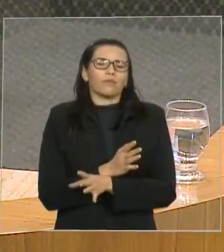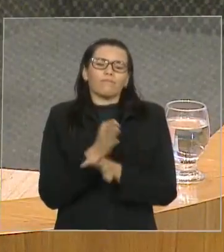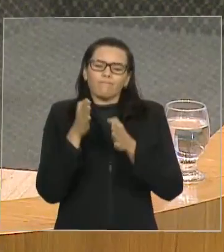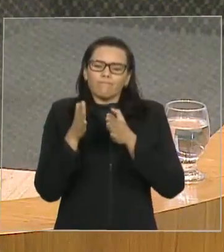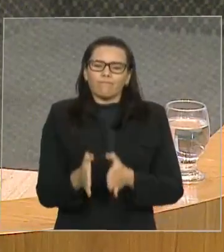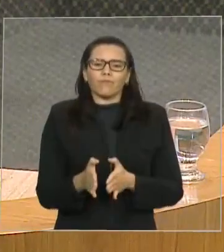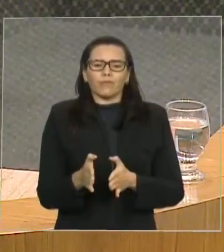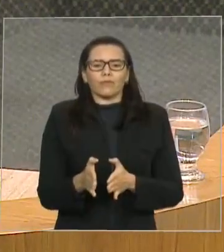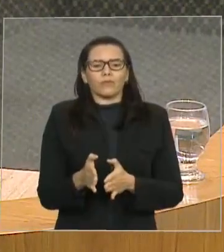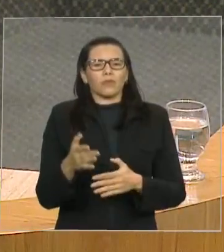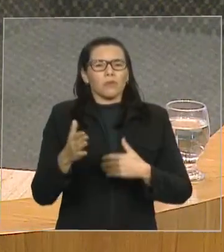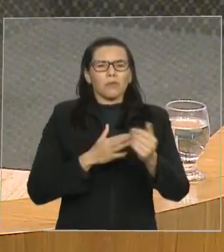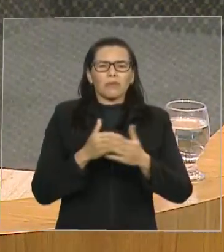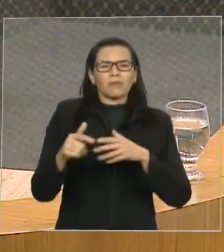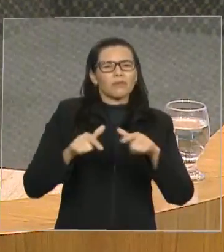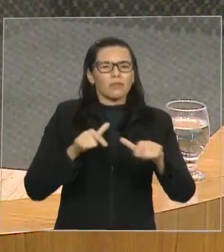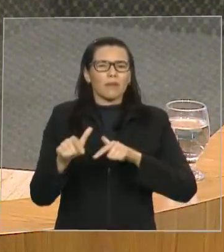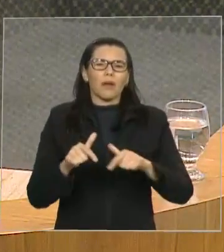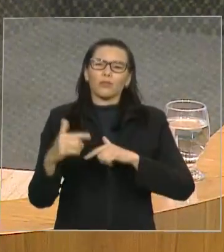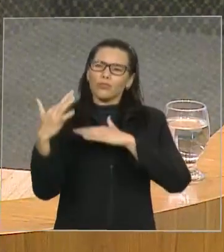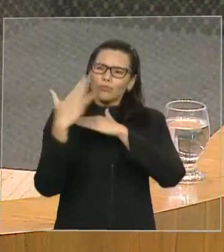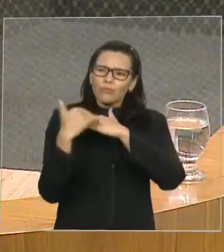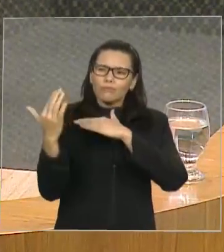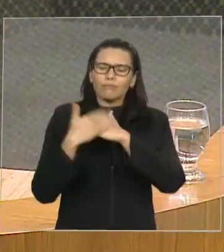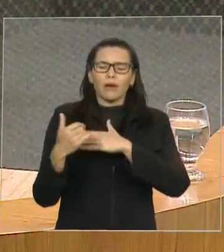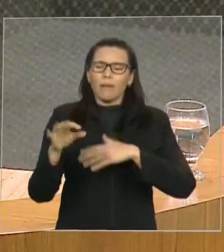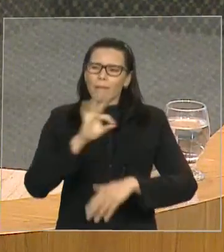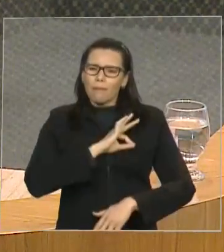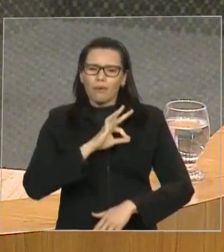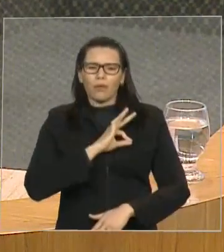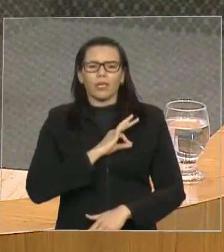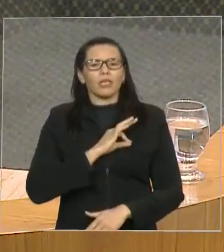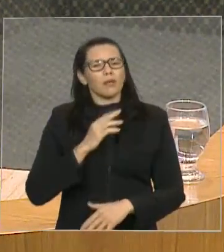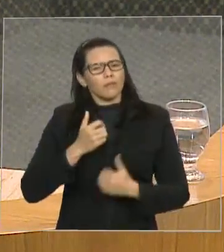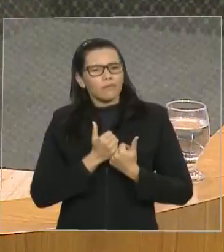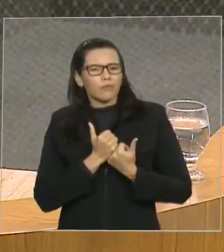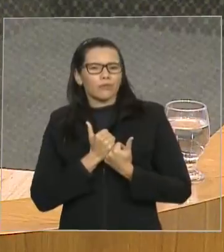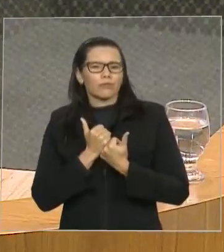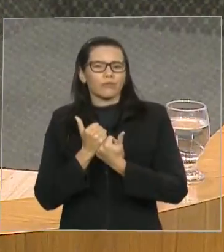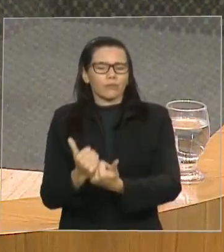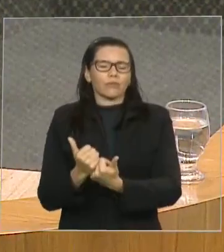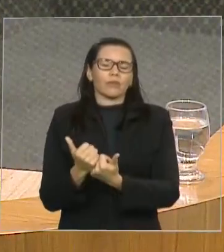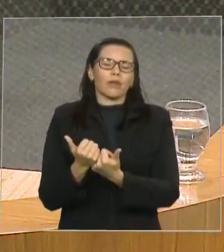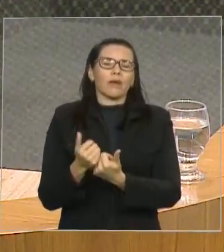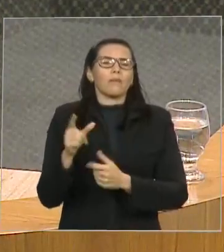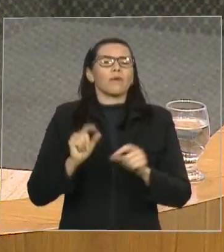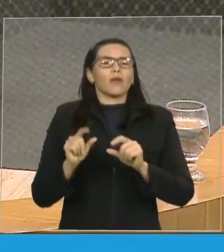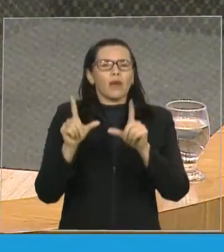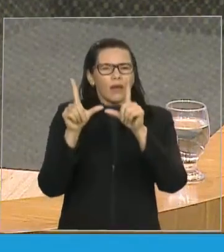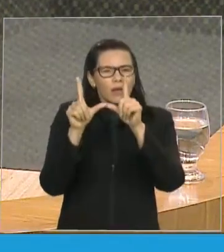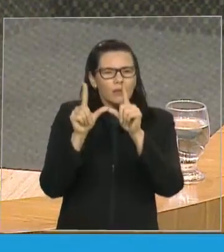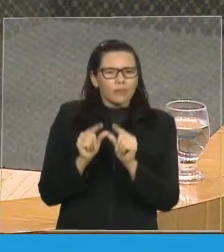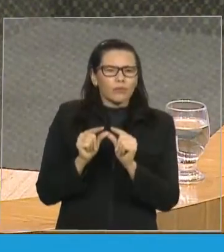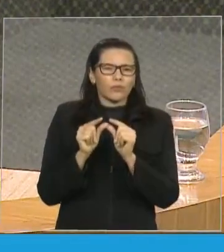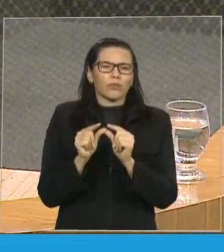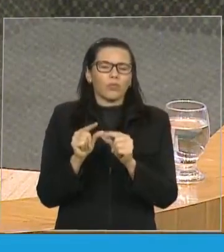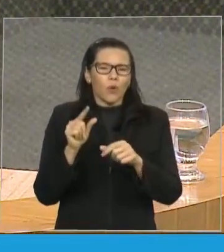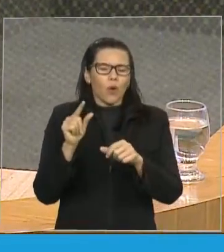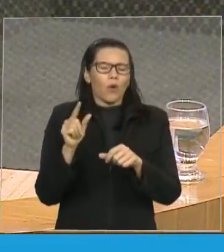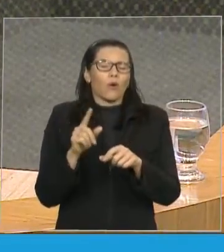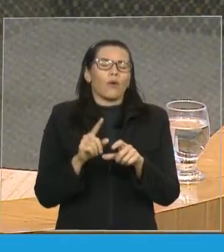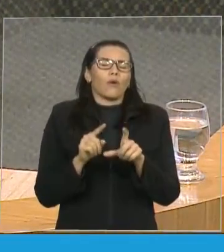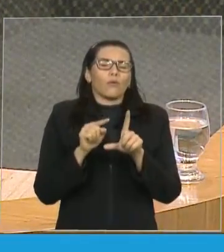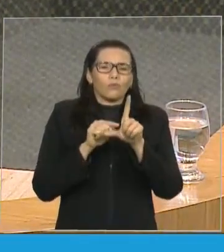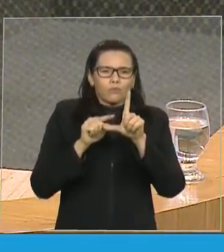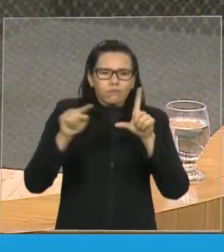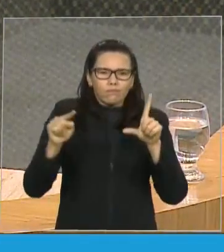participar de qualquer que seja a ação, né, que venha para contribuir, que venha para ajudar, para diminuir esse índice de violência. É o nosso trabalho diário, mas a